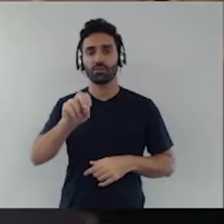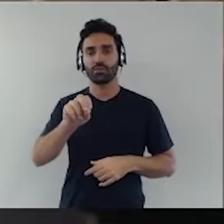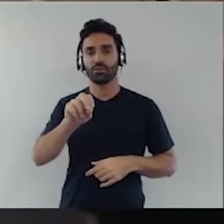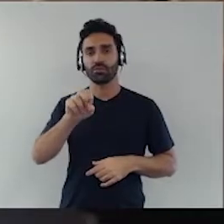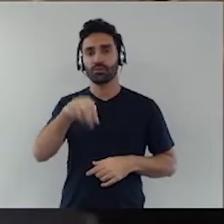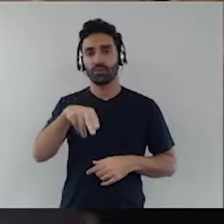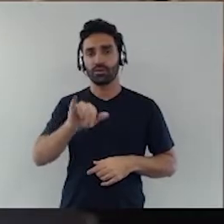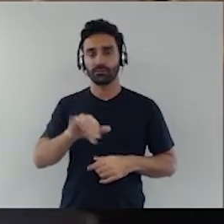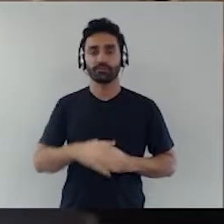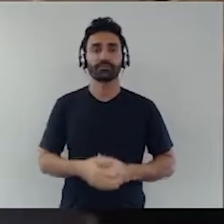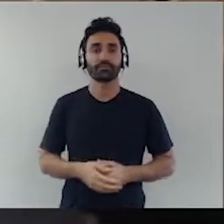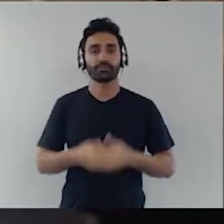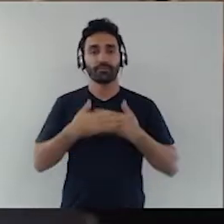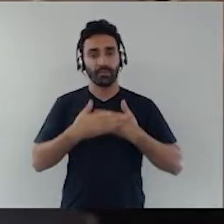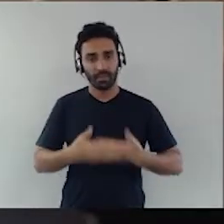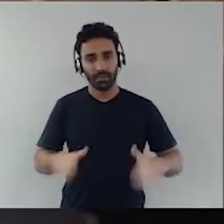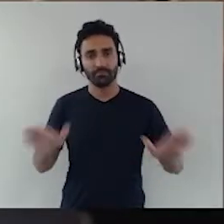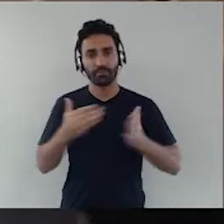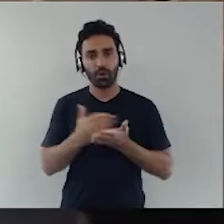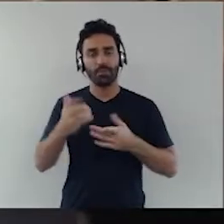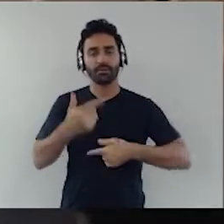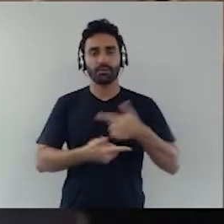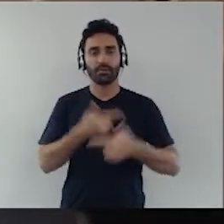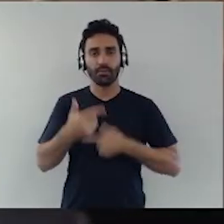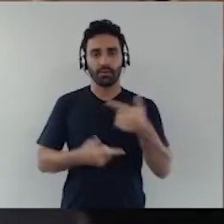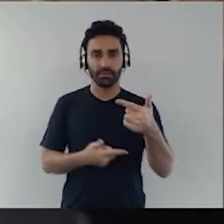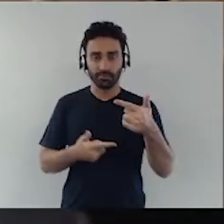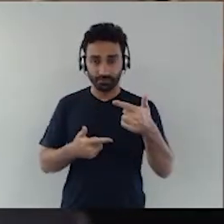Duarte. Declaro aberto os trabalhos desse